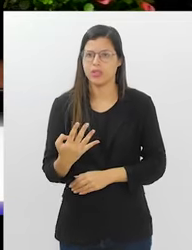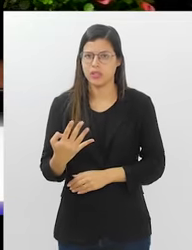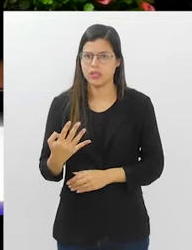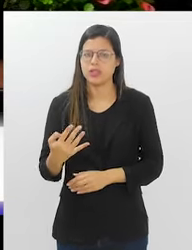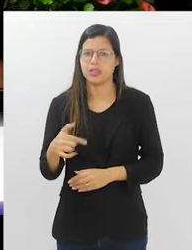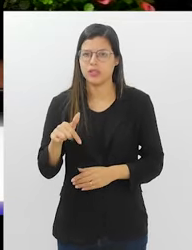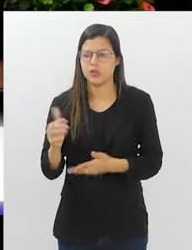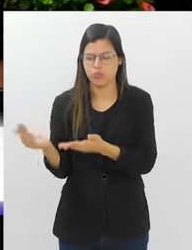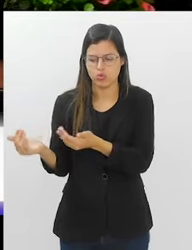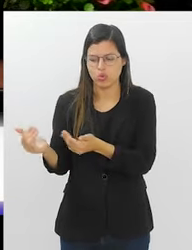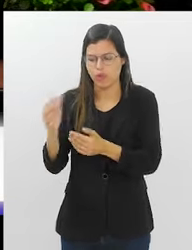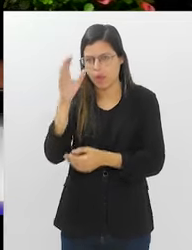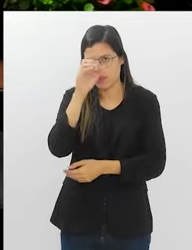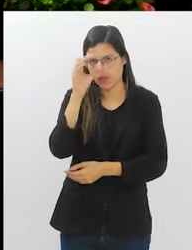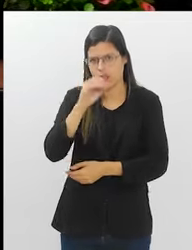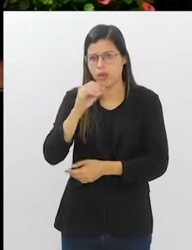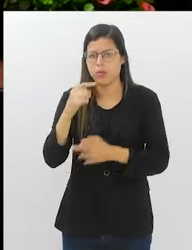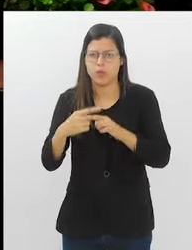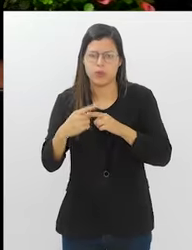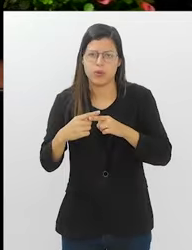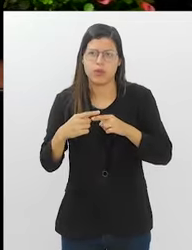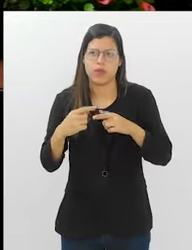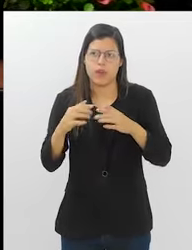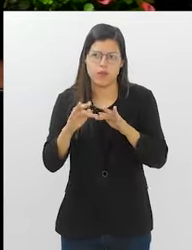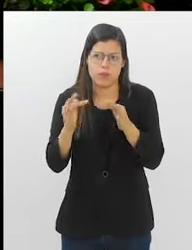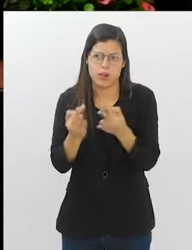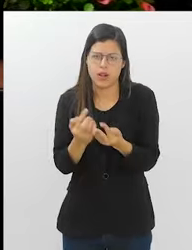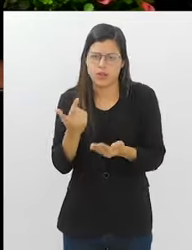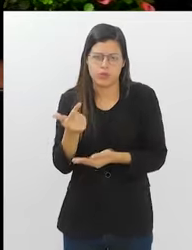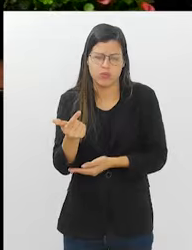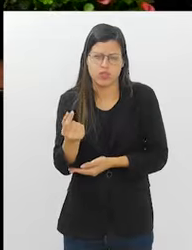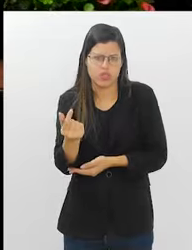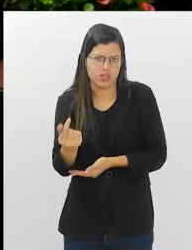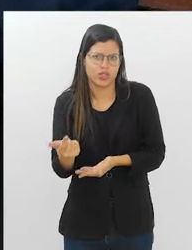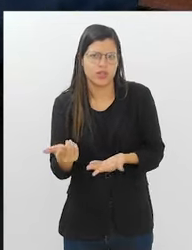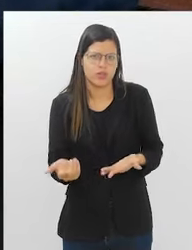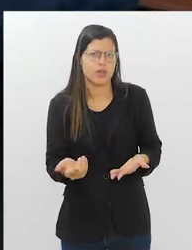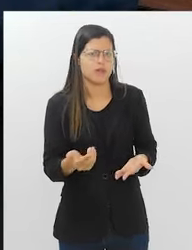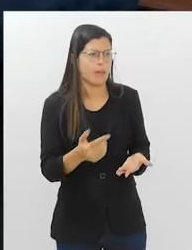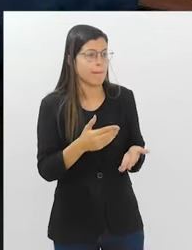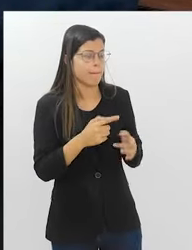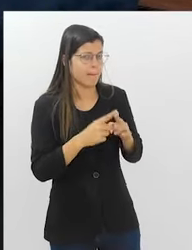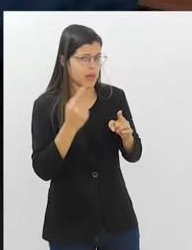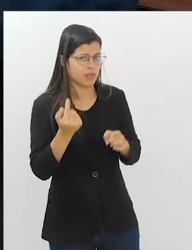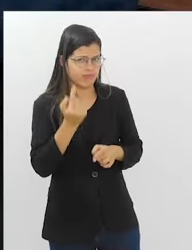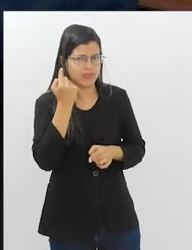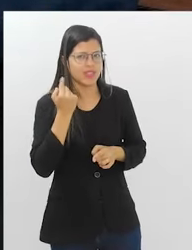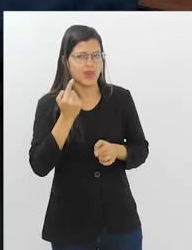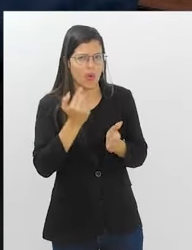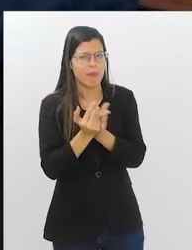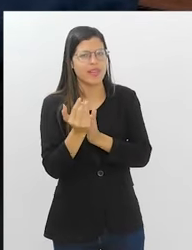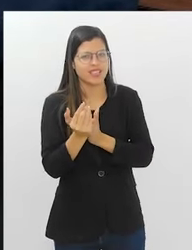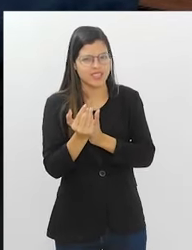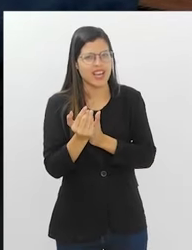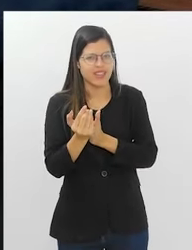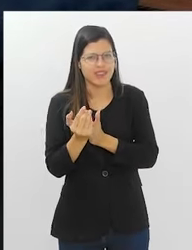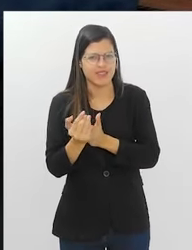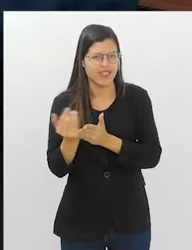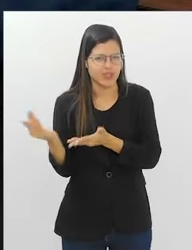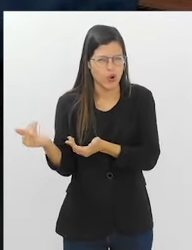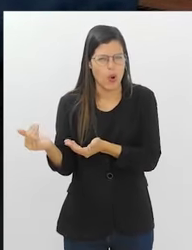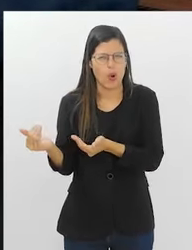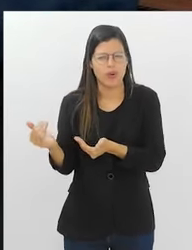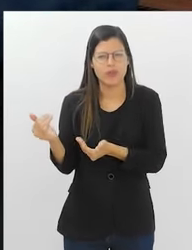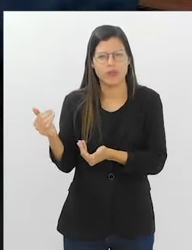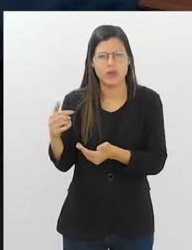A gente não tinha dinheiro, precisava trabalhar, os filhos precisavam trabalhar. Mas antigamente a gente começava cedo Começava mesmo, né? Porque eu também cedo. comecei com 14. 14 anos.